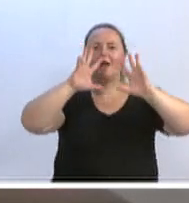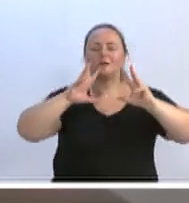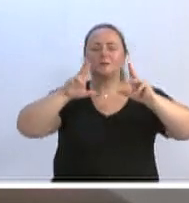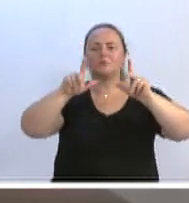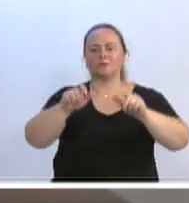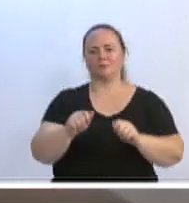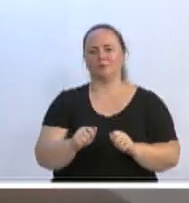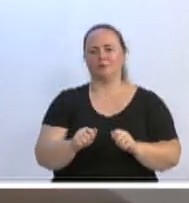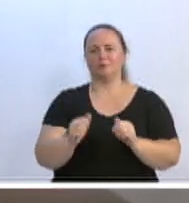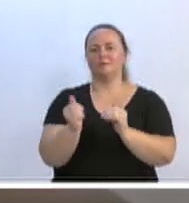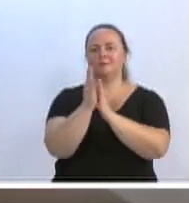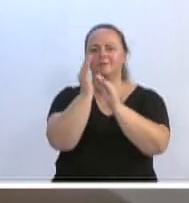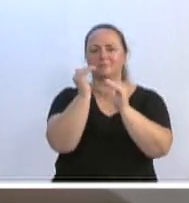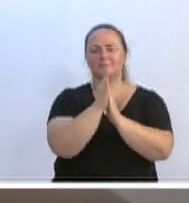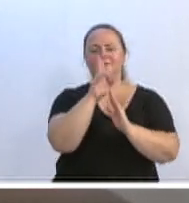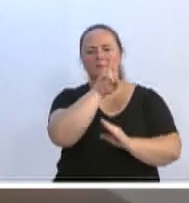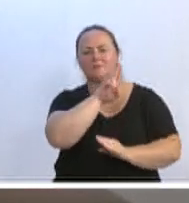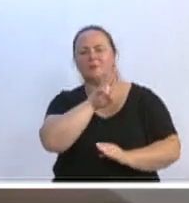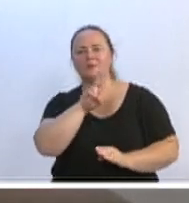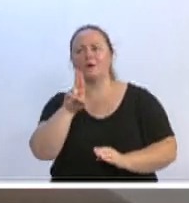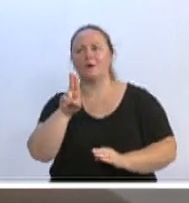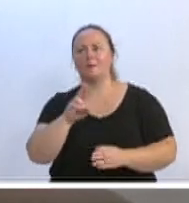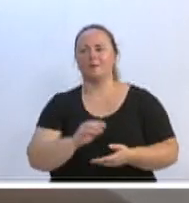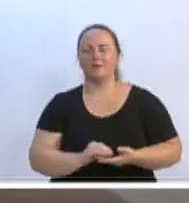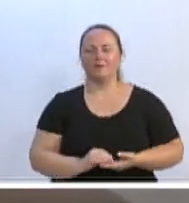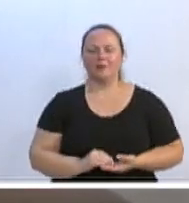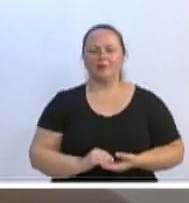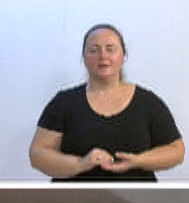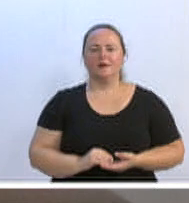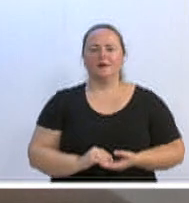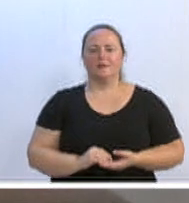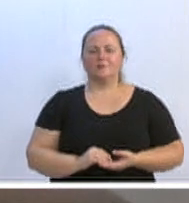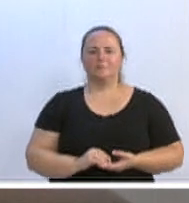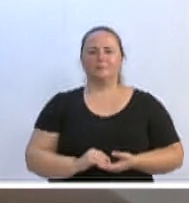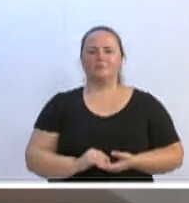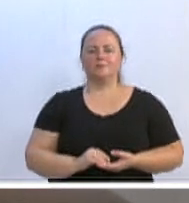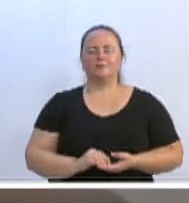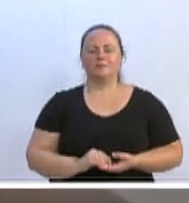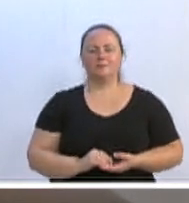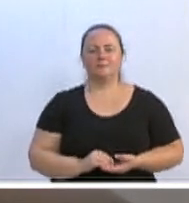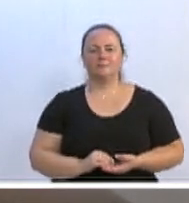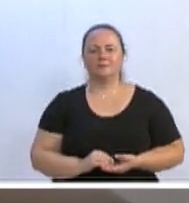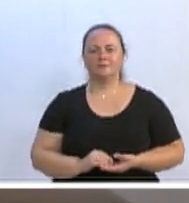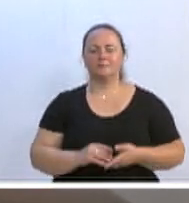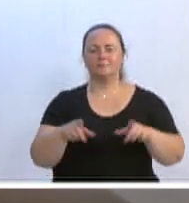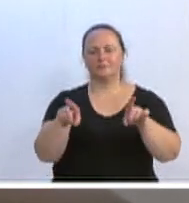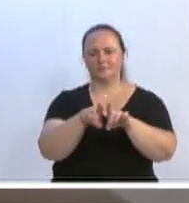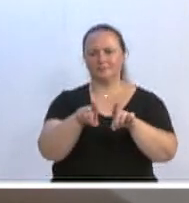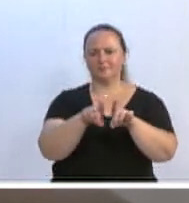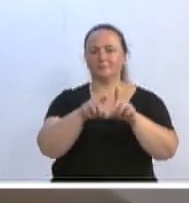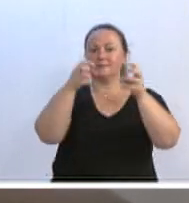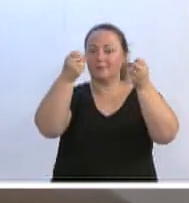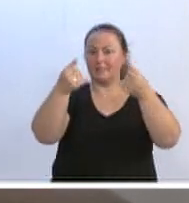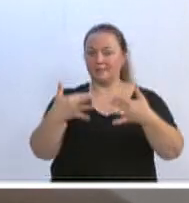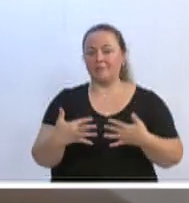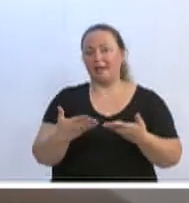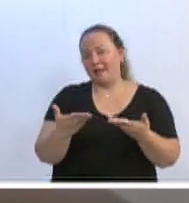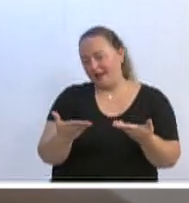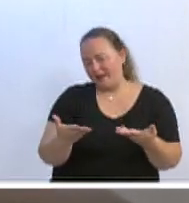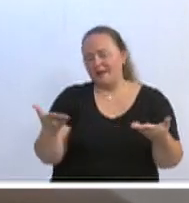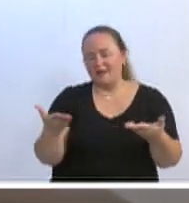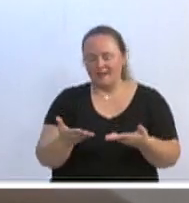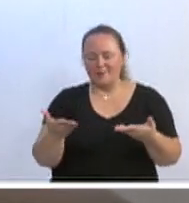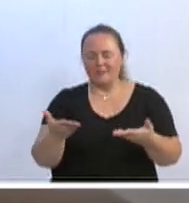louvado seja o seu nome. Meus irmãos, nós não poderíamos deixar de falar também, o pastor Fábio já falou